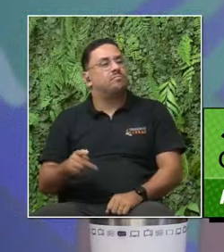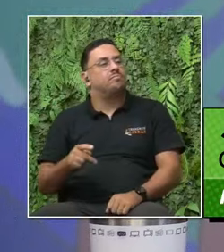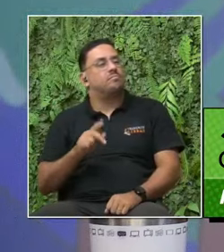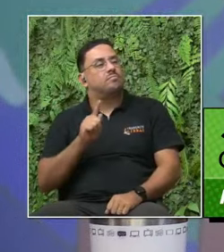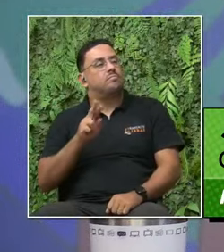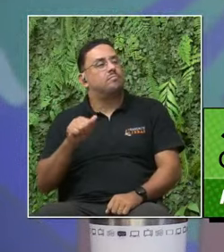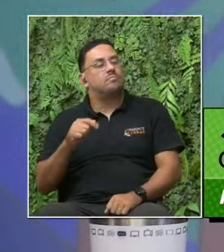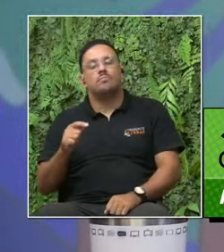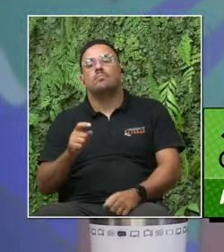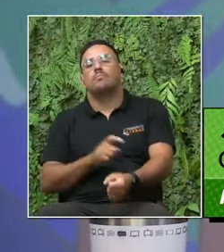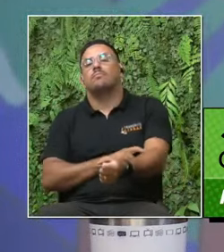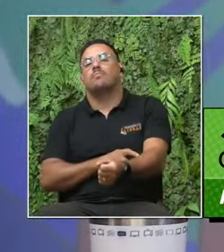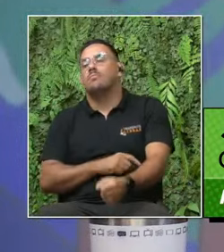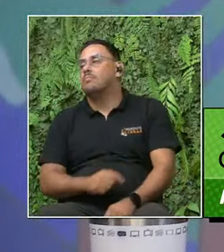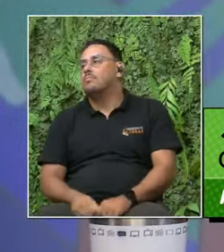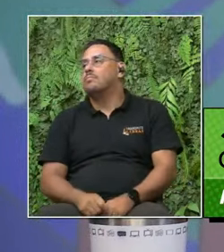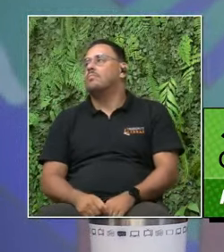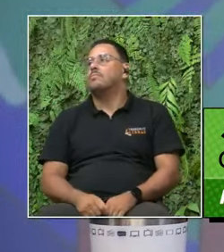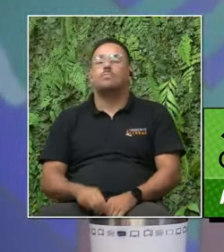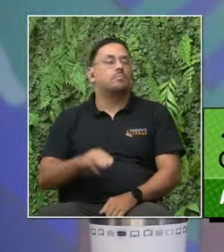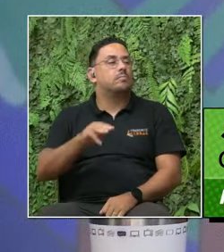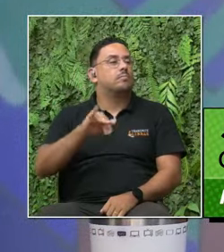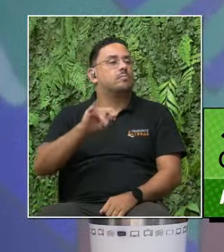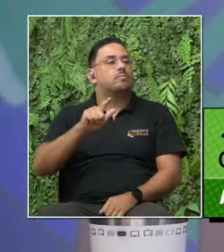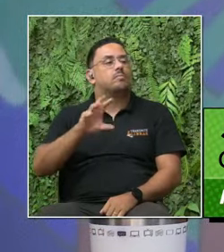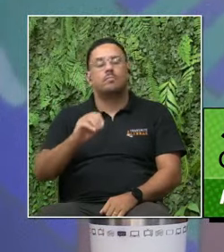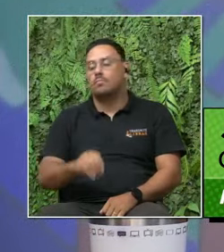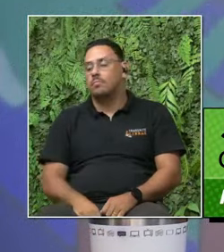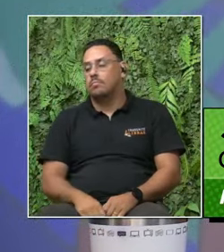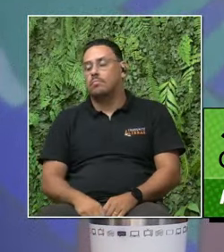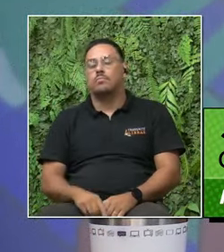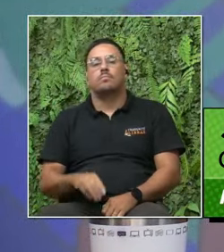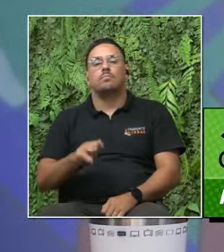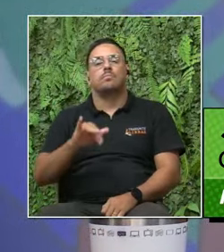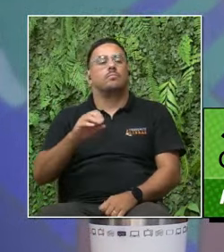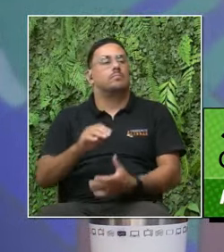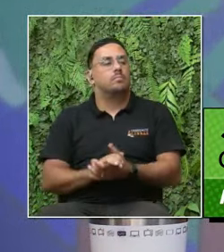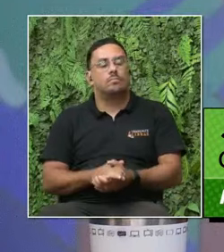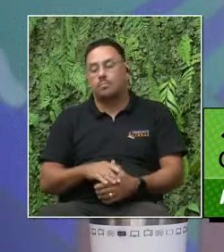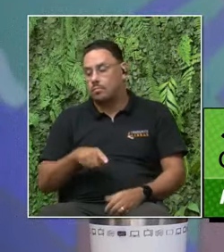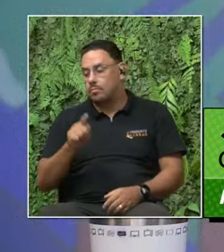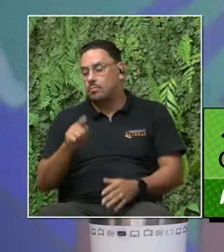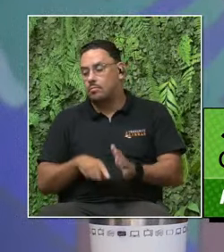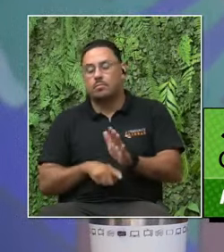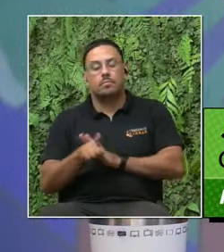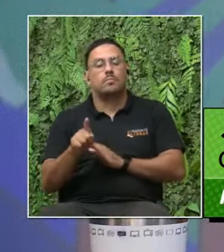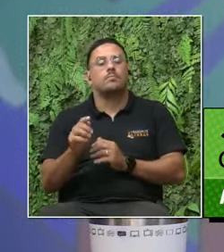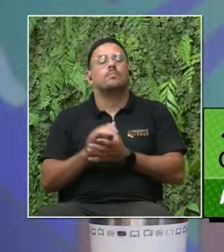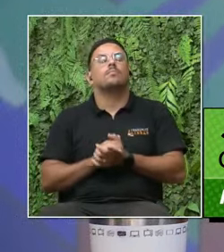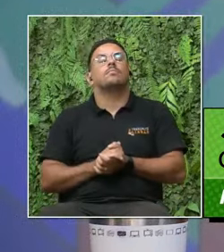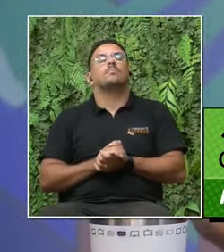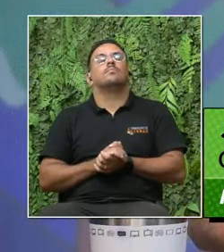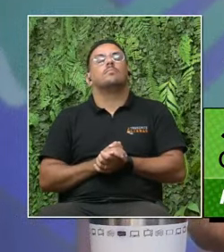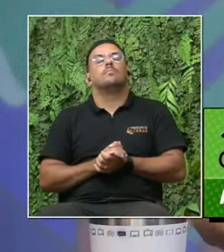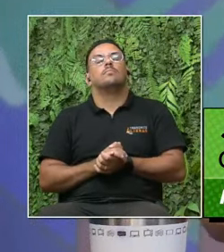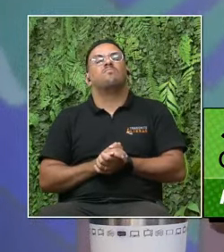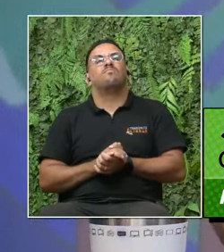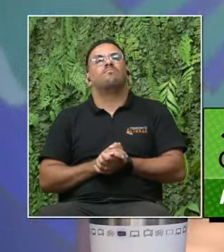ele ele já tá puto com tá puto com o treinador milito Então vai na bola depois eu